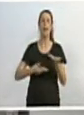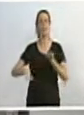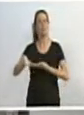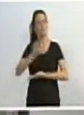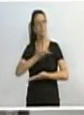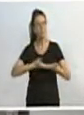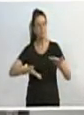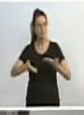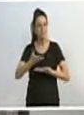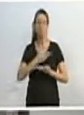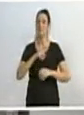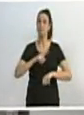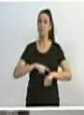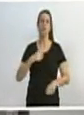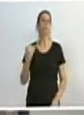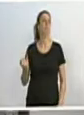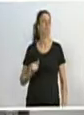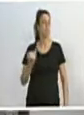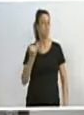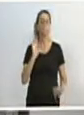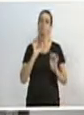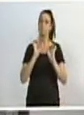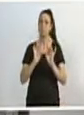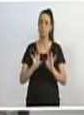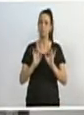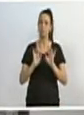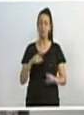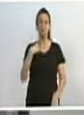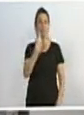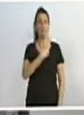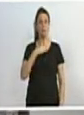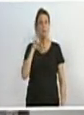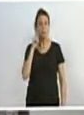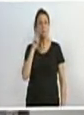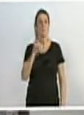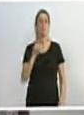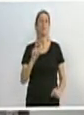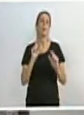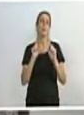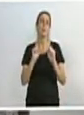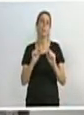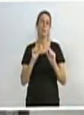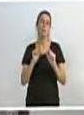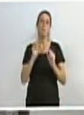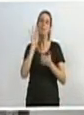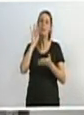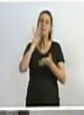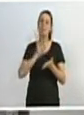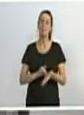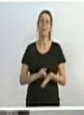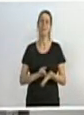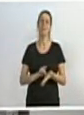momento ímpar, né, que nós estamos aqui vendo, chegando, né, se findando próximo